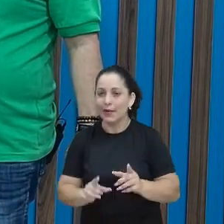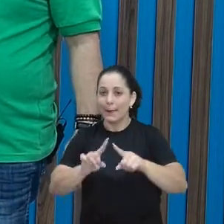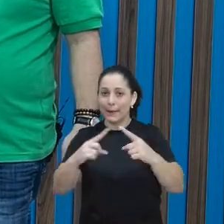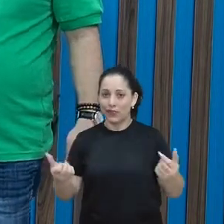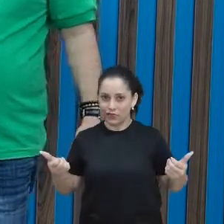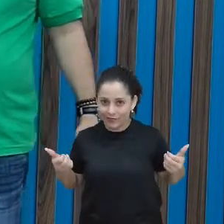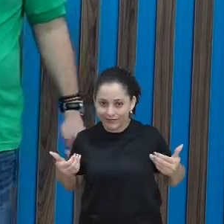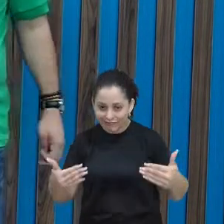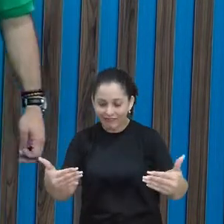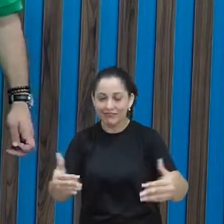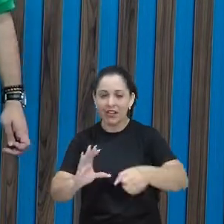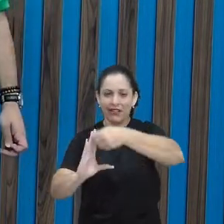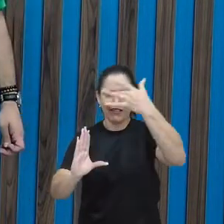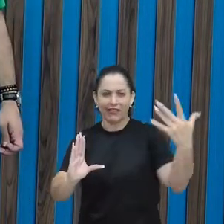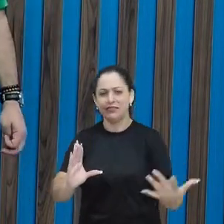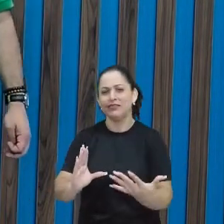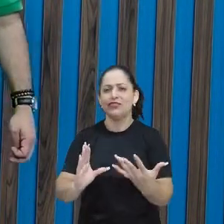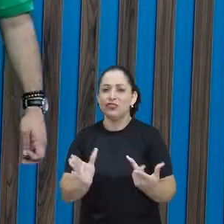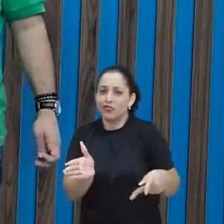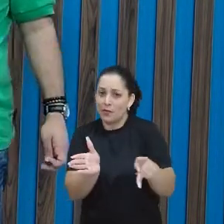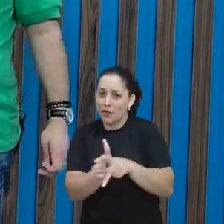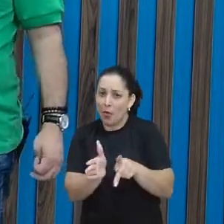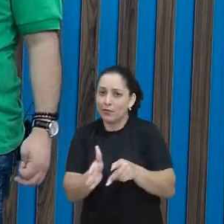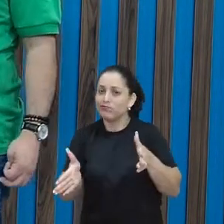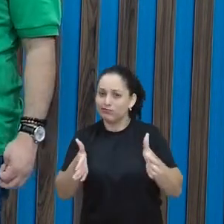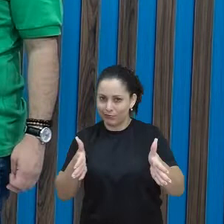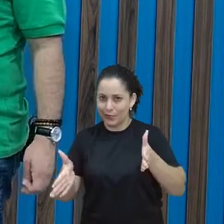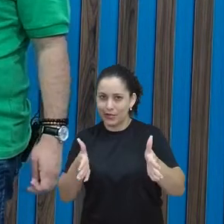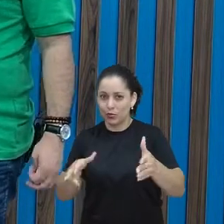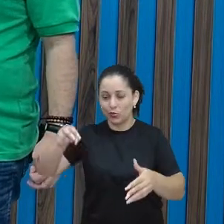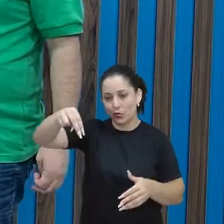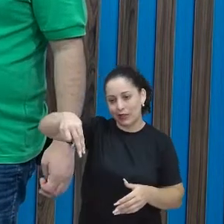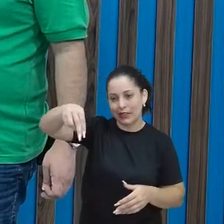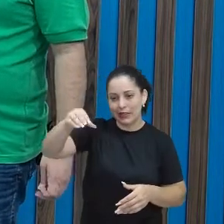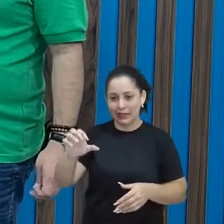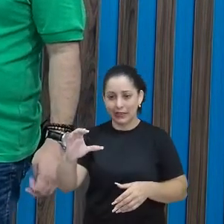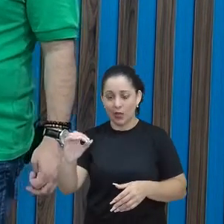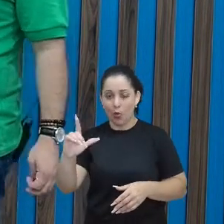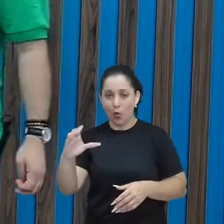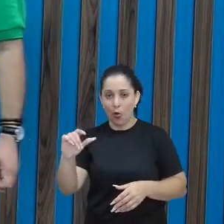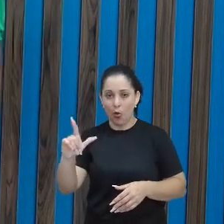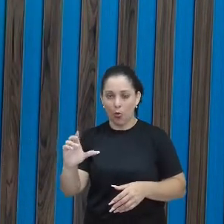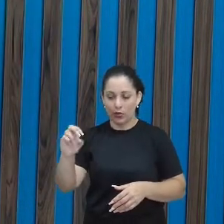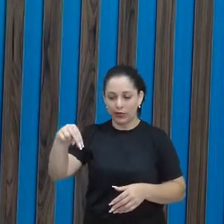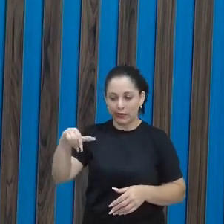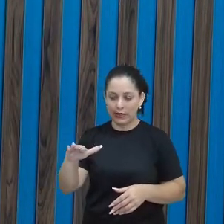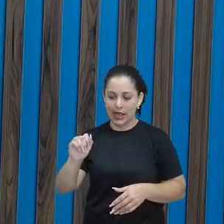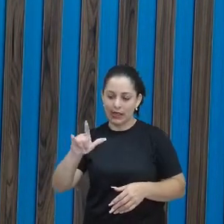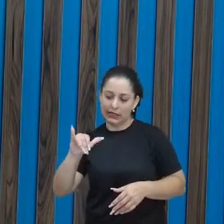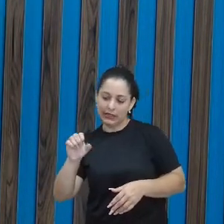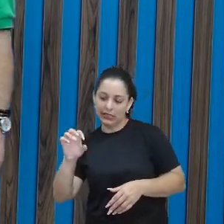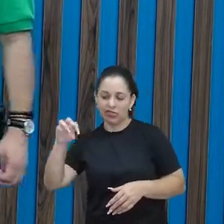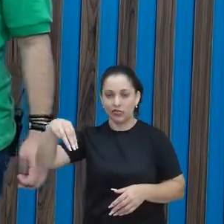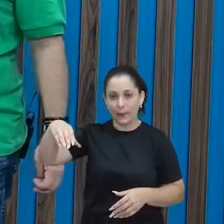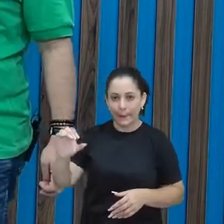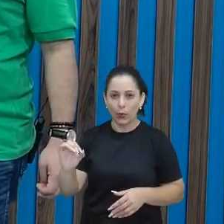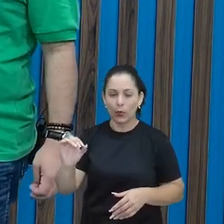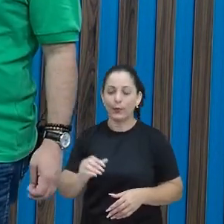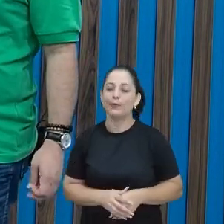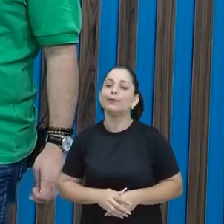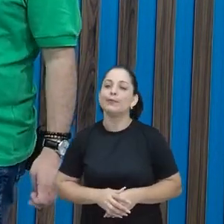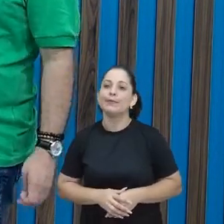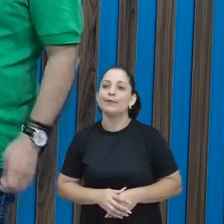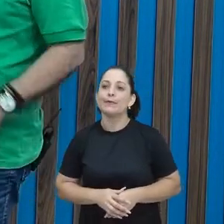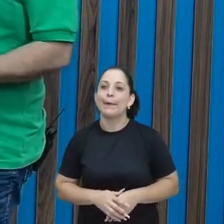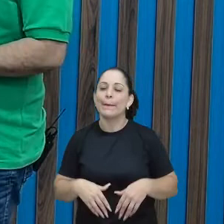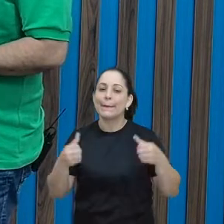mais algumas características aí do neocolonialismo, né, do imperialismo. Vejam, o neocolonialismo, o imperialismo se apresentou enquanto